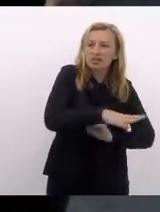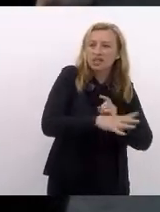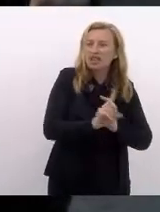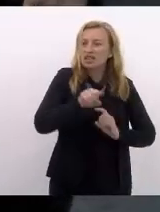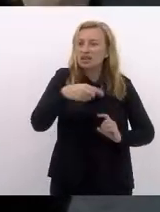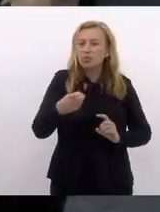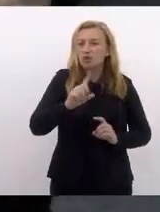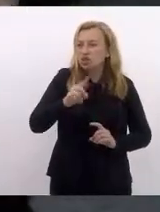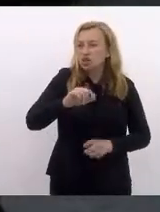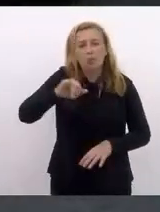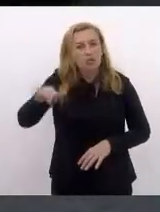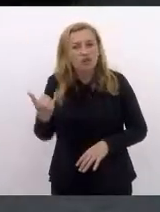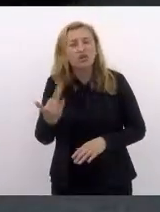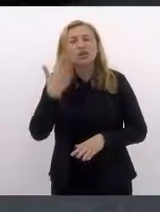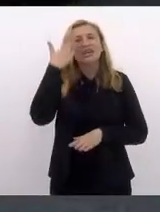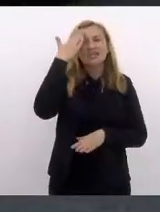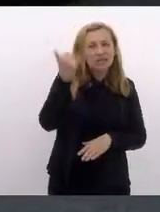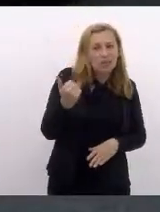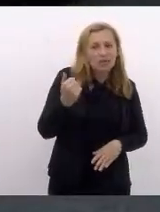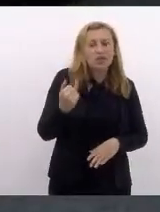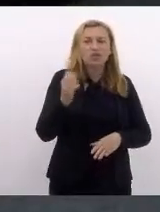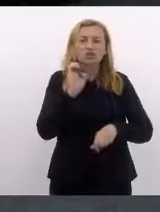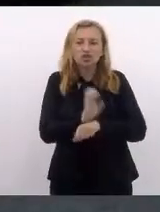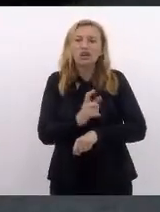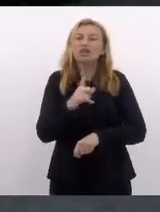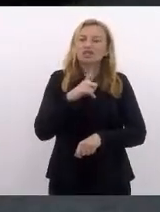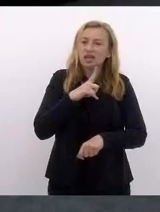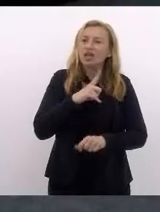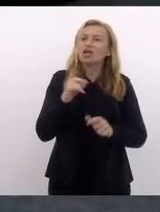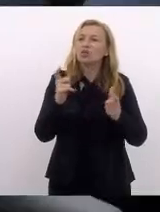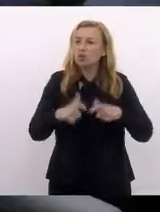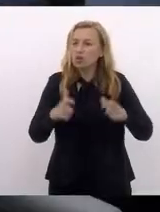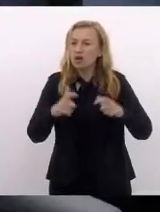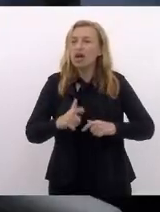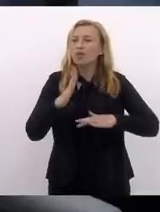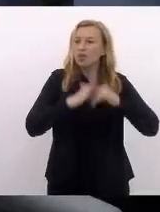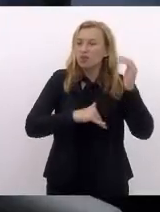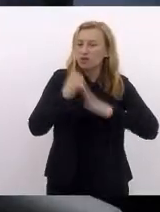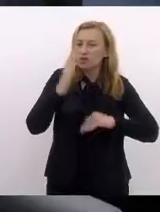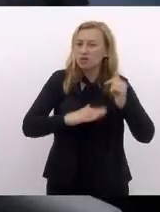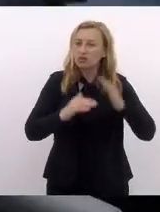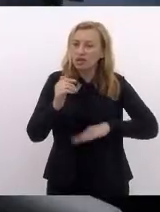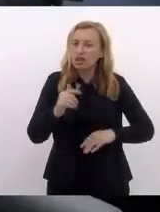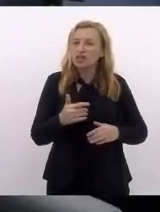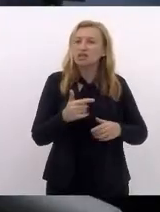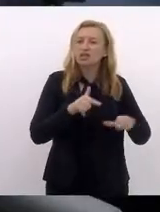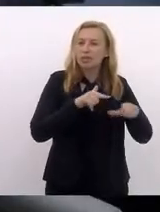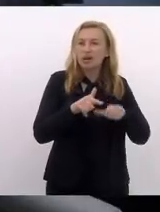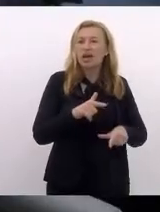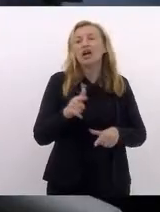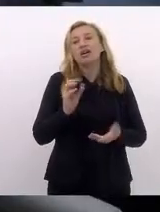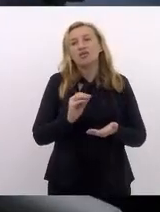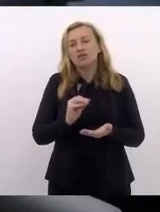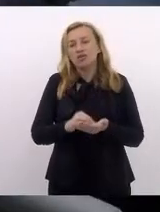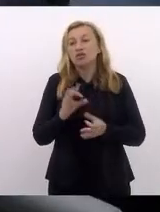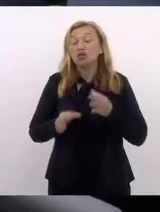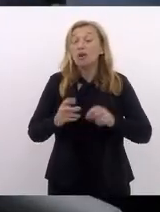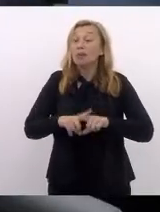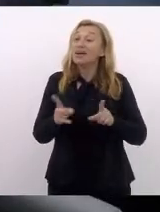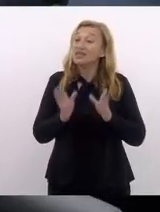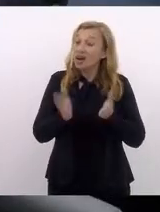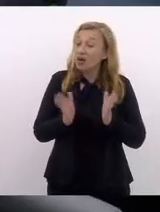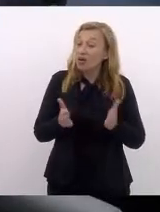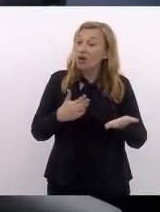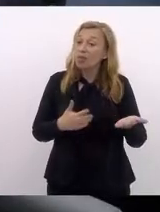não ser reaproveitado sabendo que no estado tem lugar para botar esses profissionais seria realmente algo injusto então agora